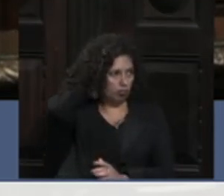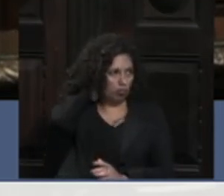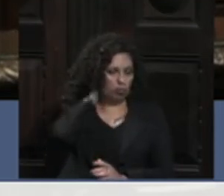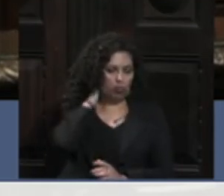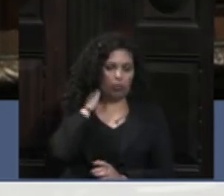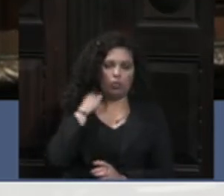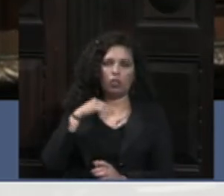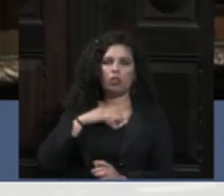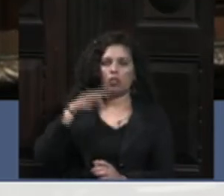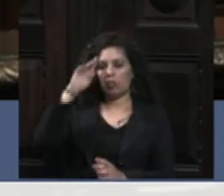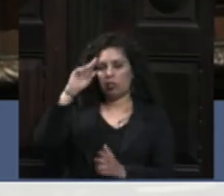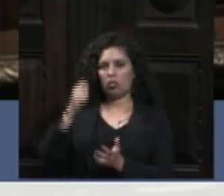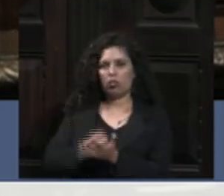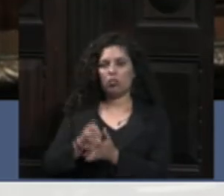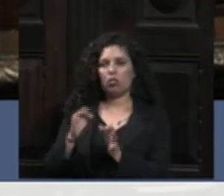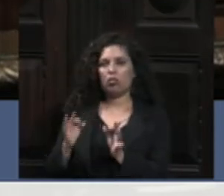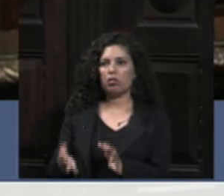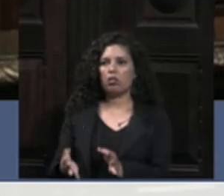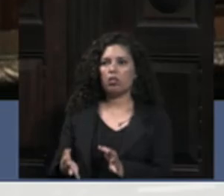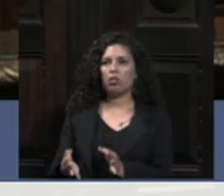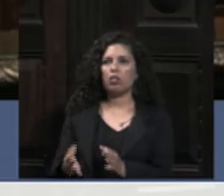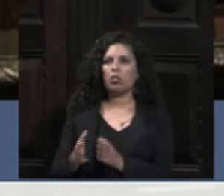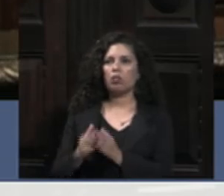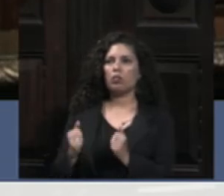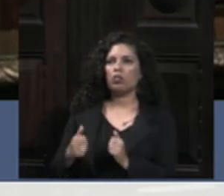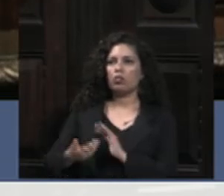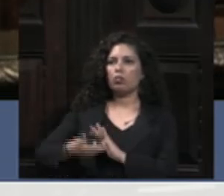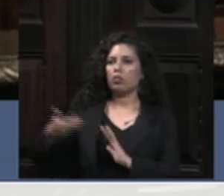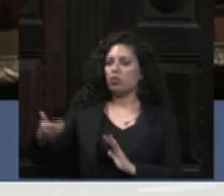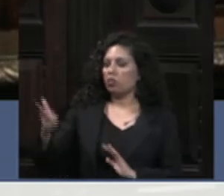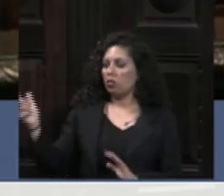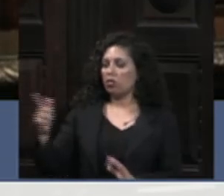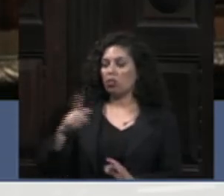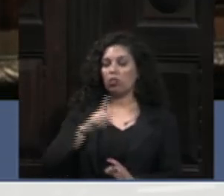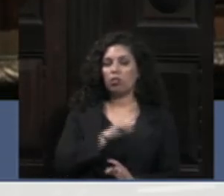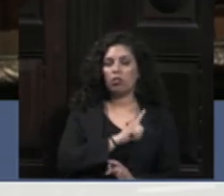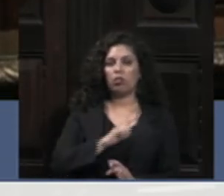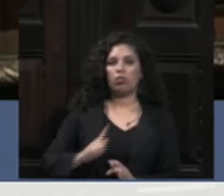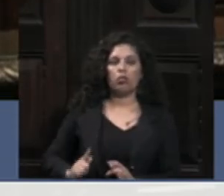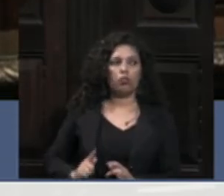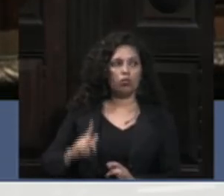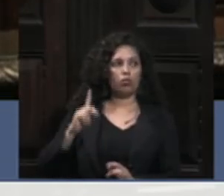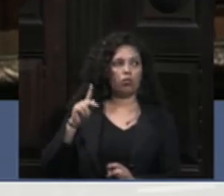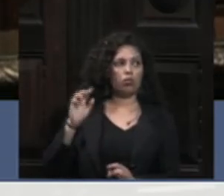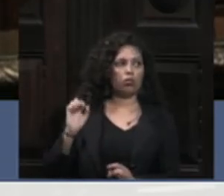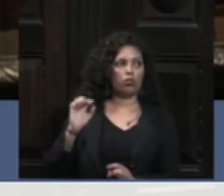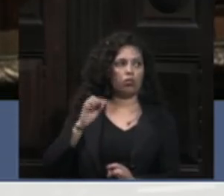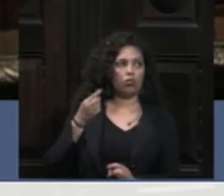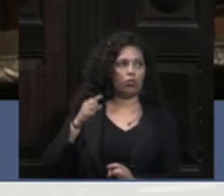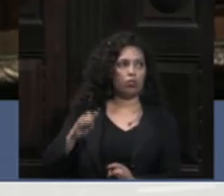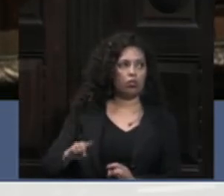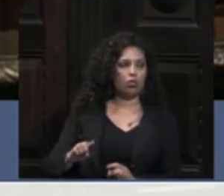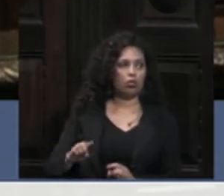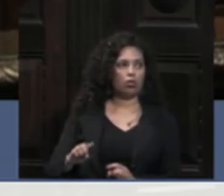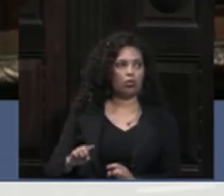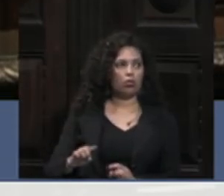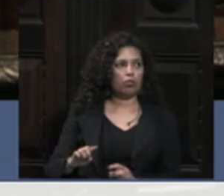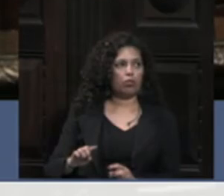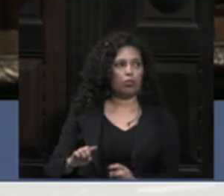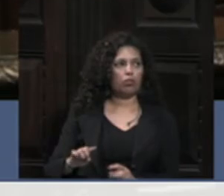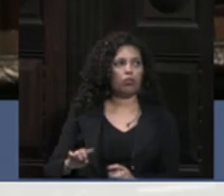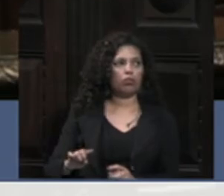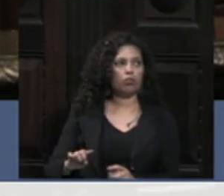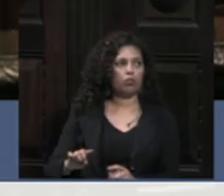comprovado, então instalar o processo de impeachment do governador. E isso daí foi engavetado pela mesa diretora, quer dizer,